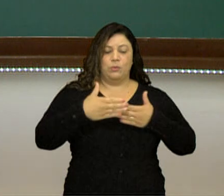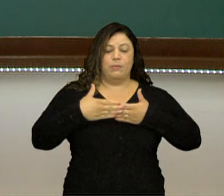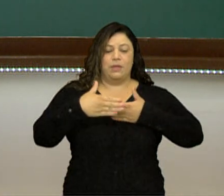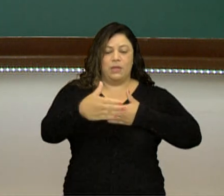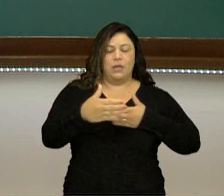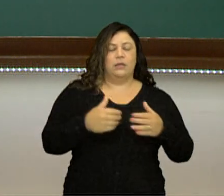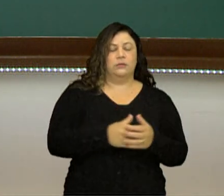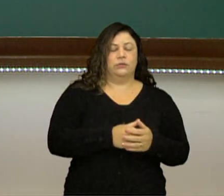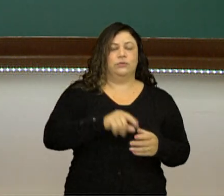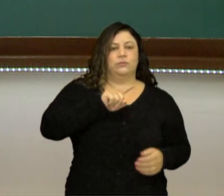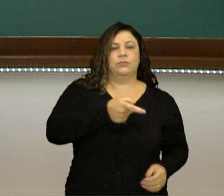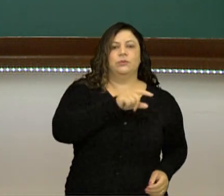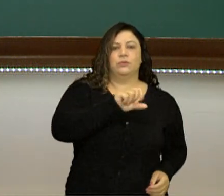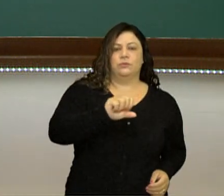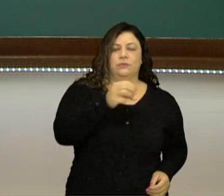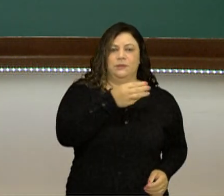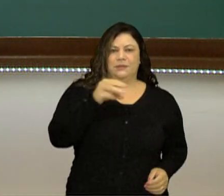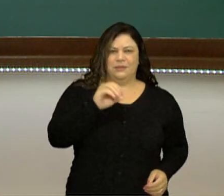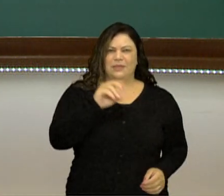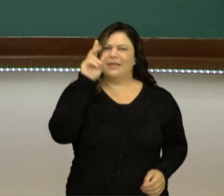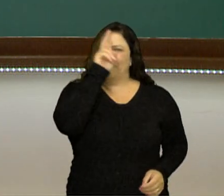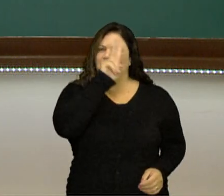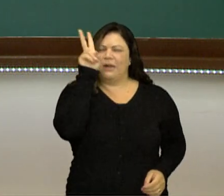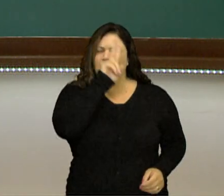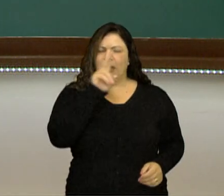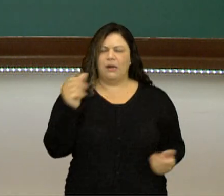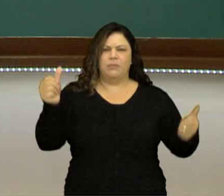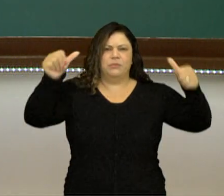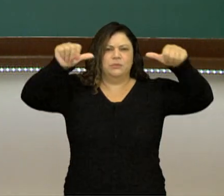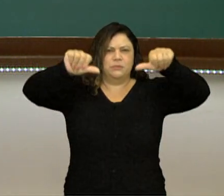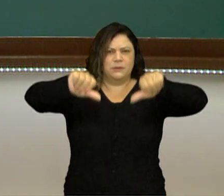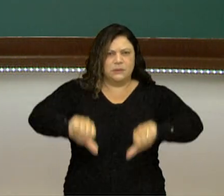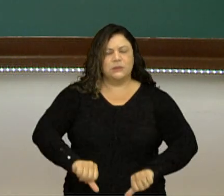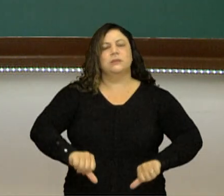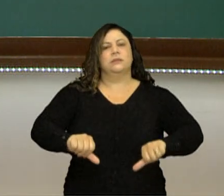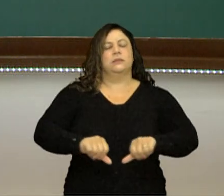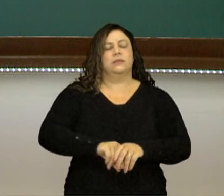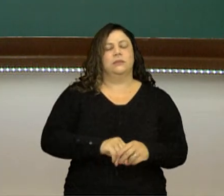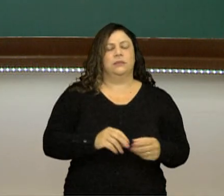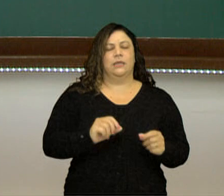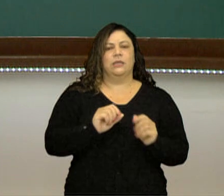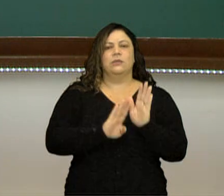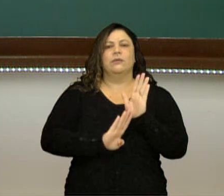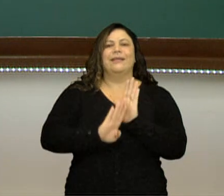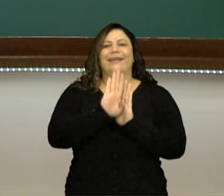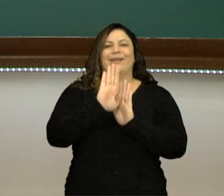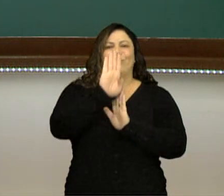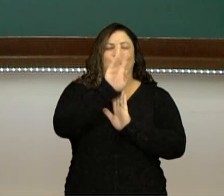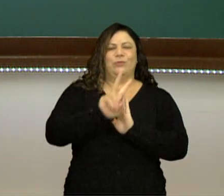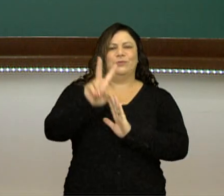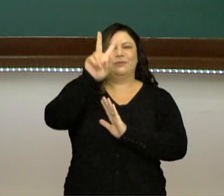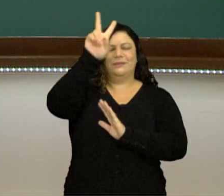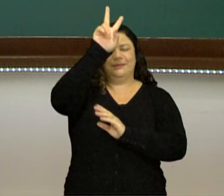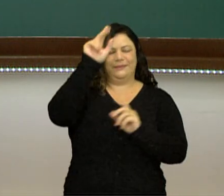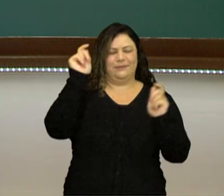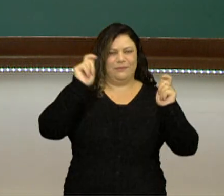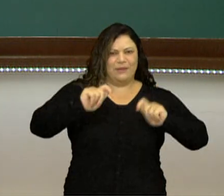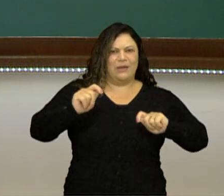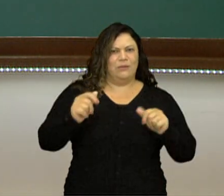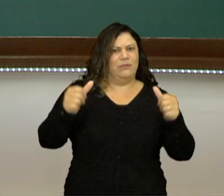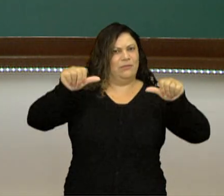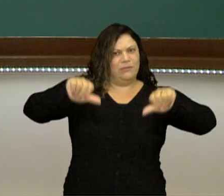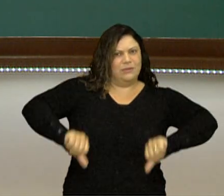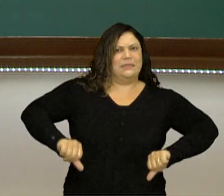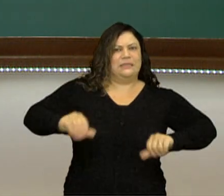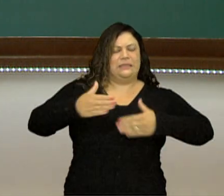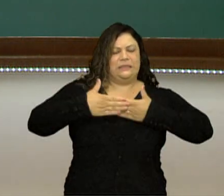1930, lembram da crise da Bolsa de Valores de 1929? Se a Alemanha já estava em crise econômica antes, imagine depois